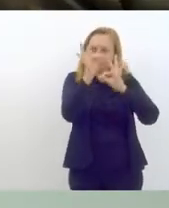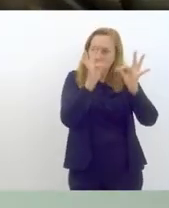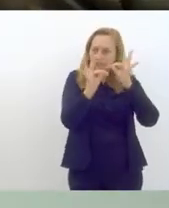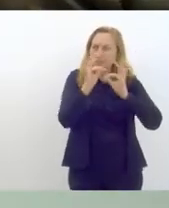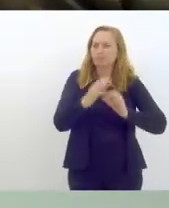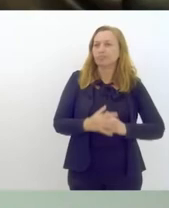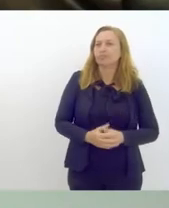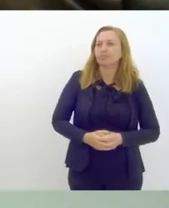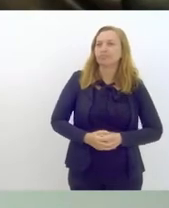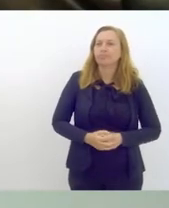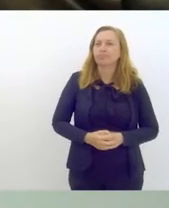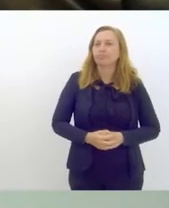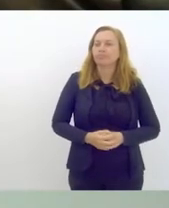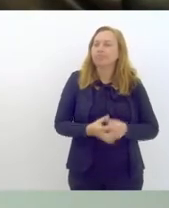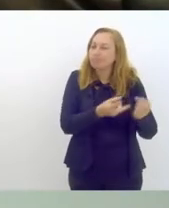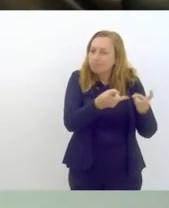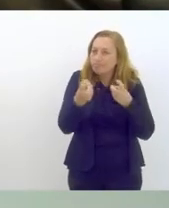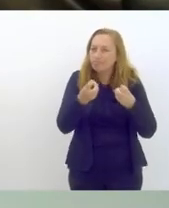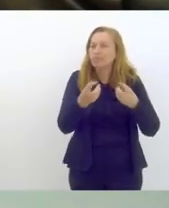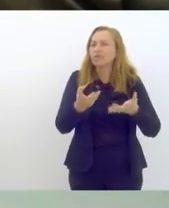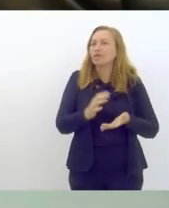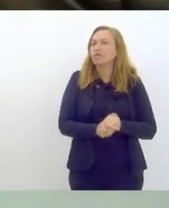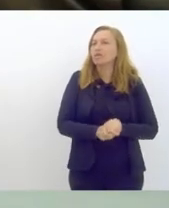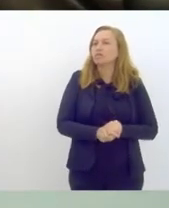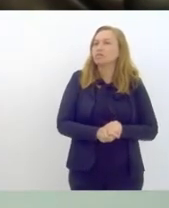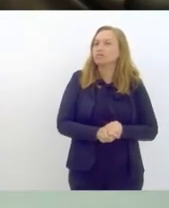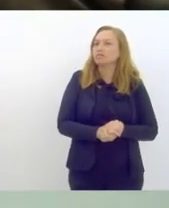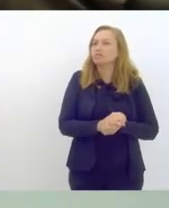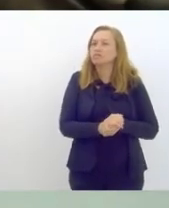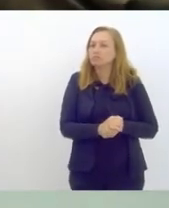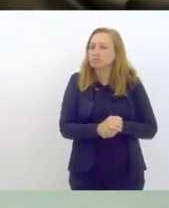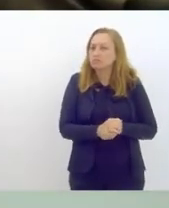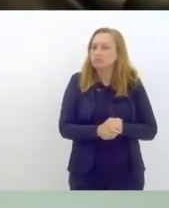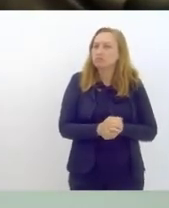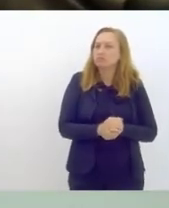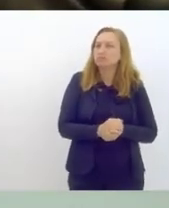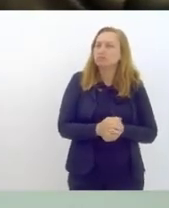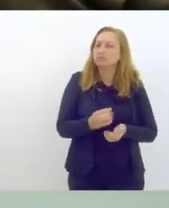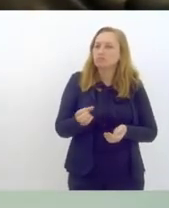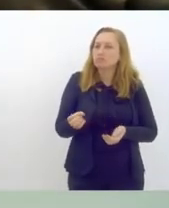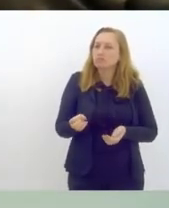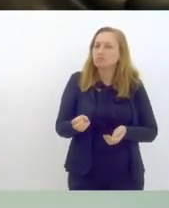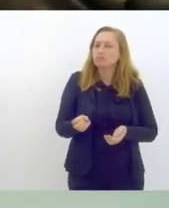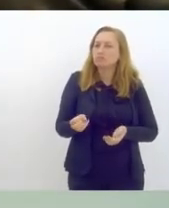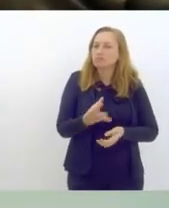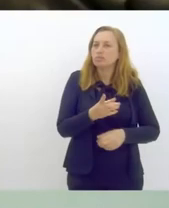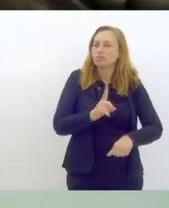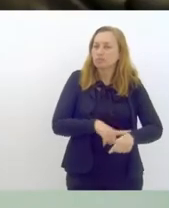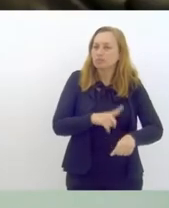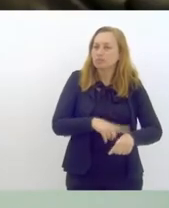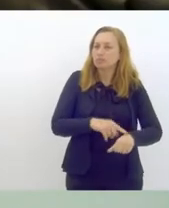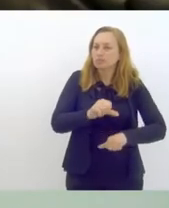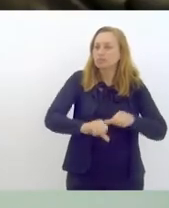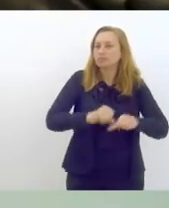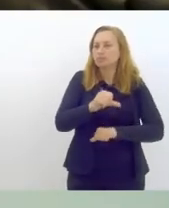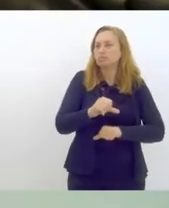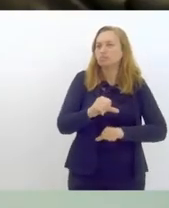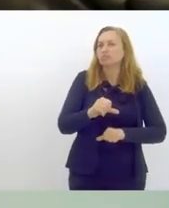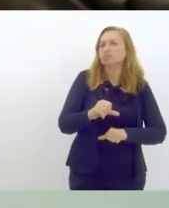gente percebeu que a modernidade exigia isso, né? Transformar isso para uma